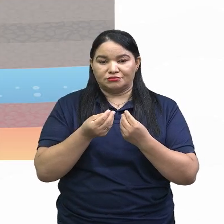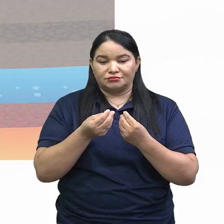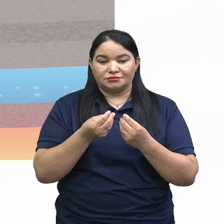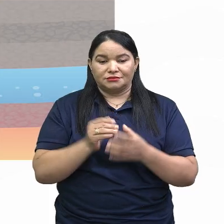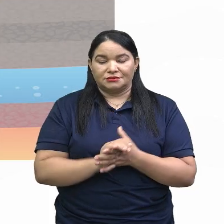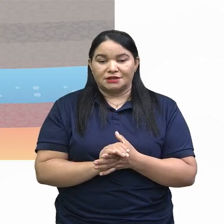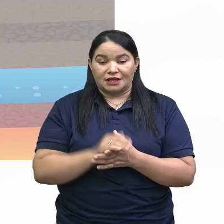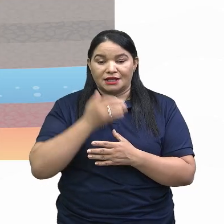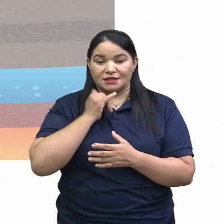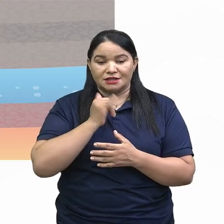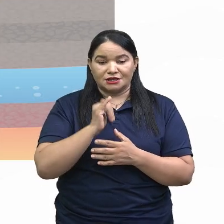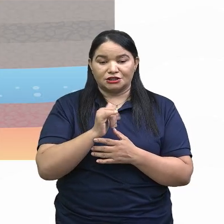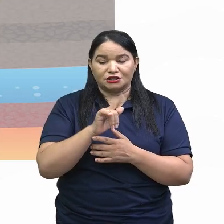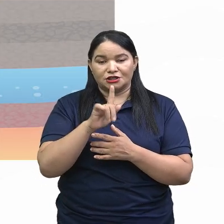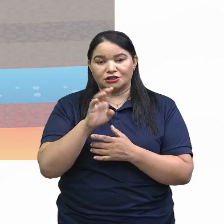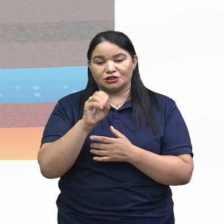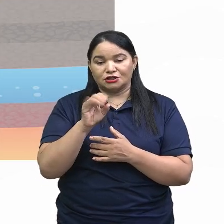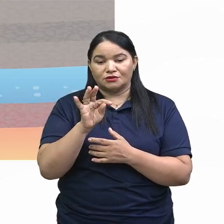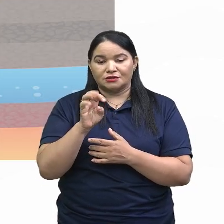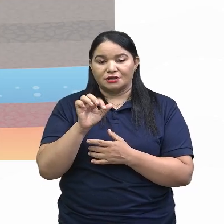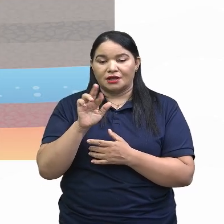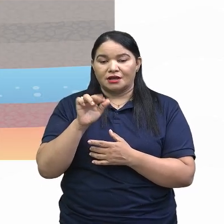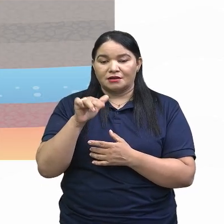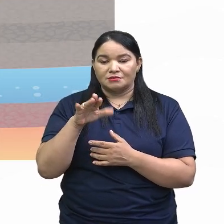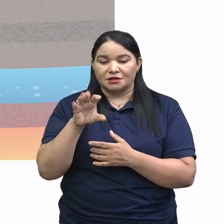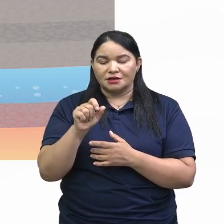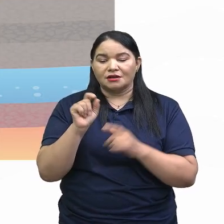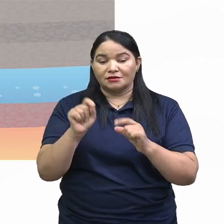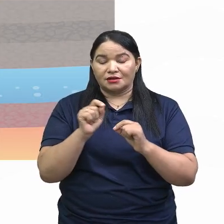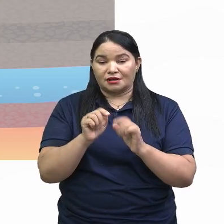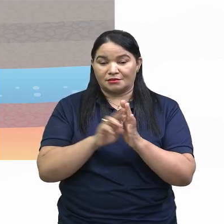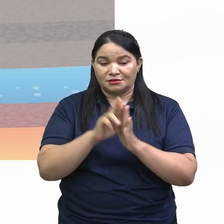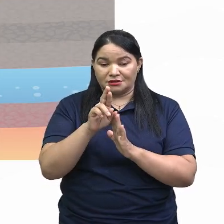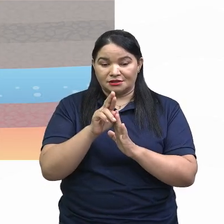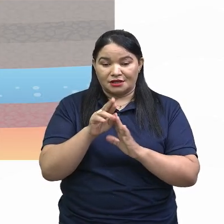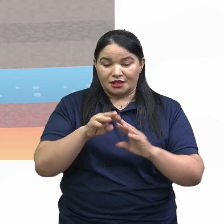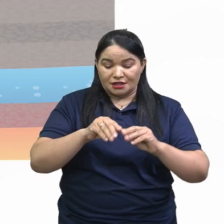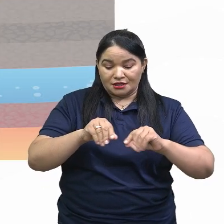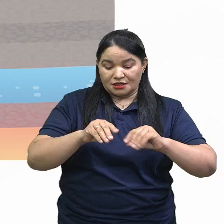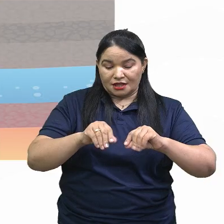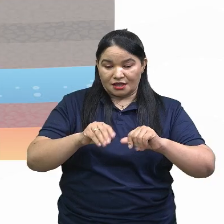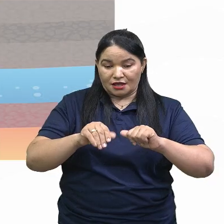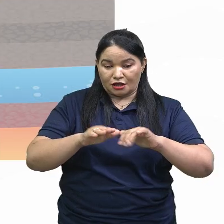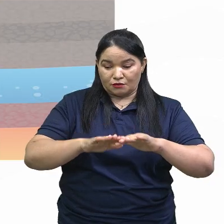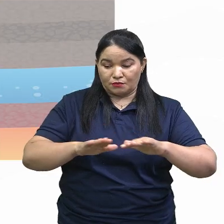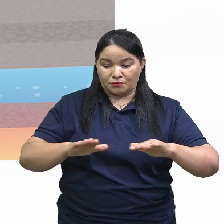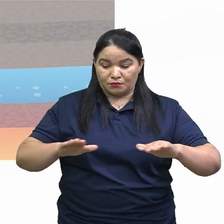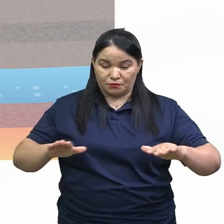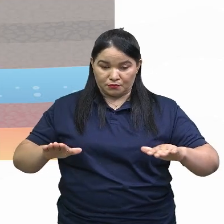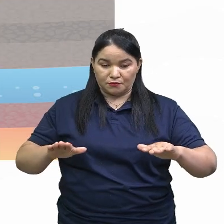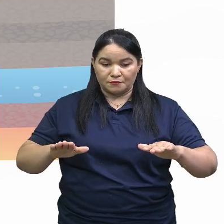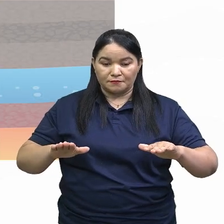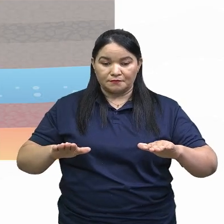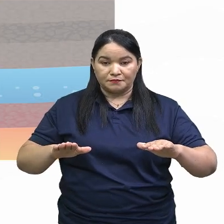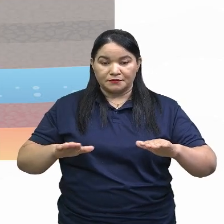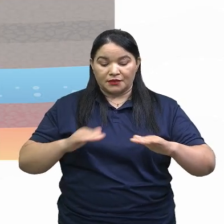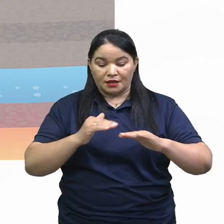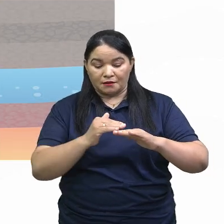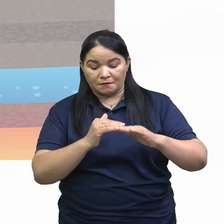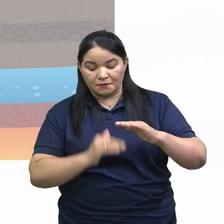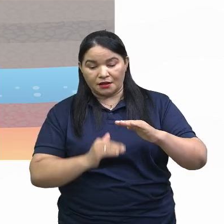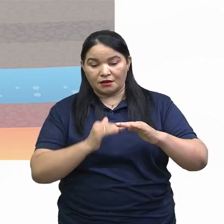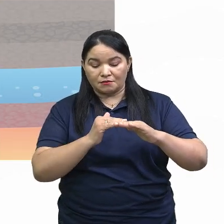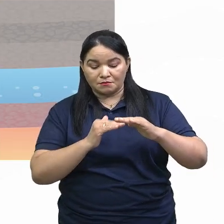geotérmica. Observe que a gente tem ali a representação da Terra, né? E essa água quente,